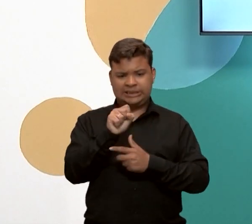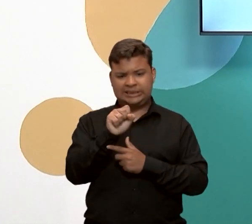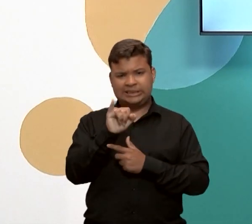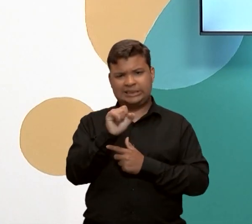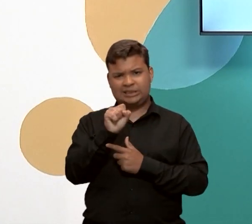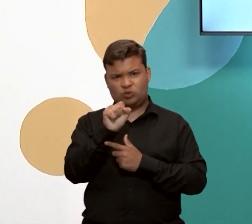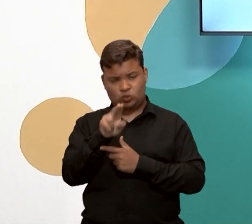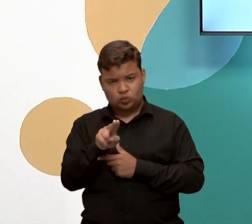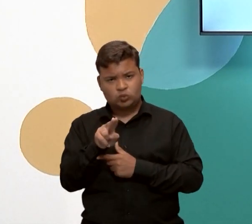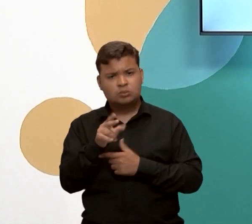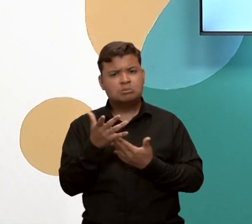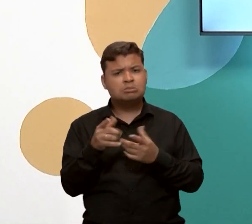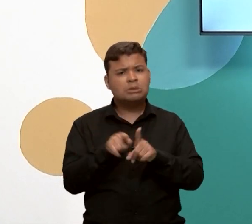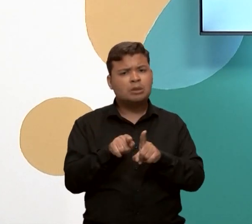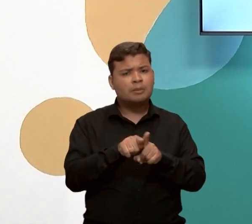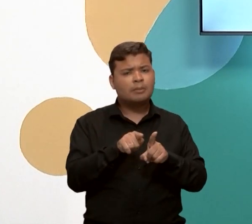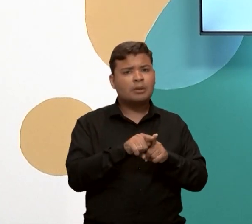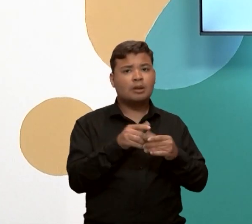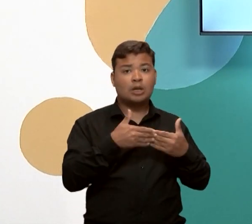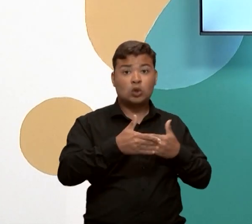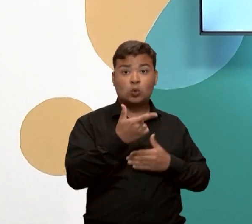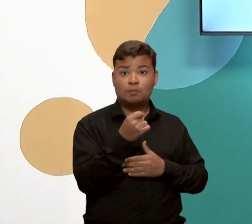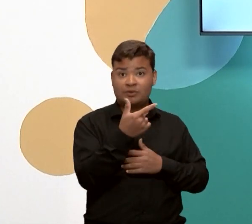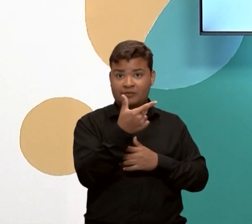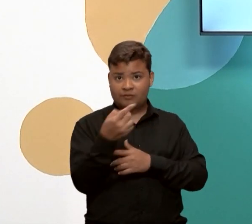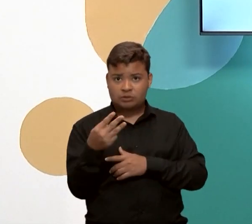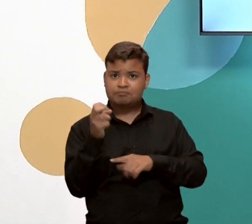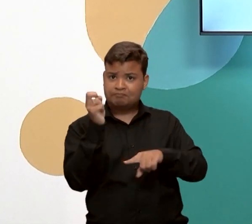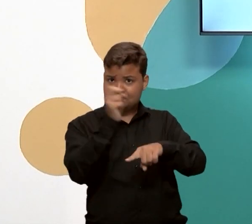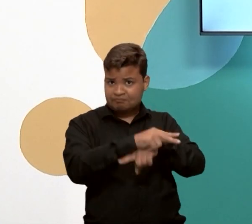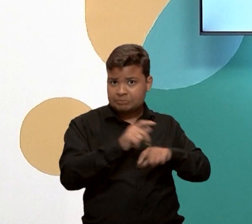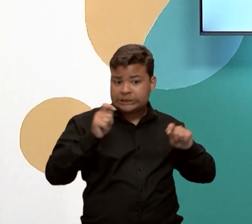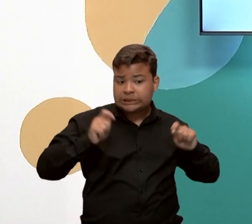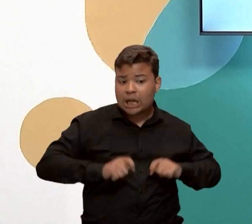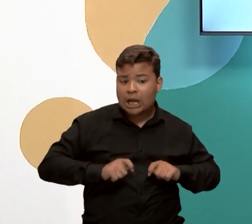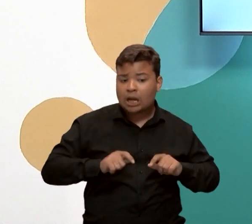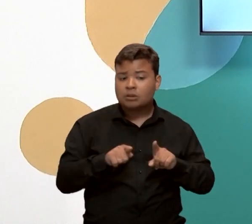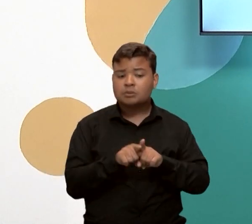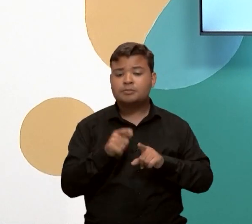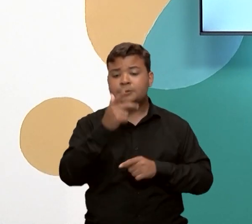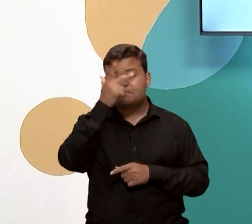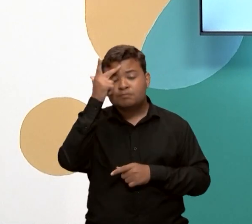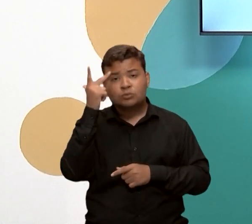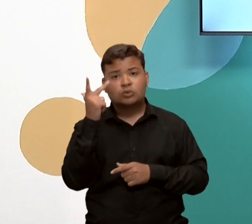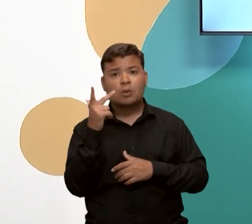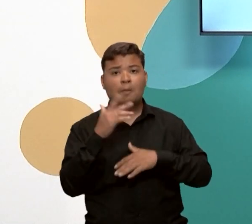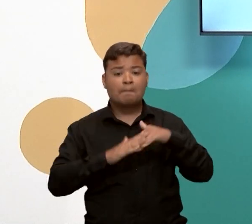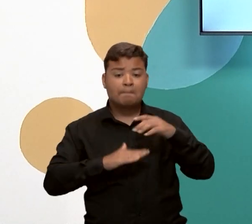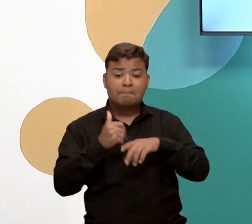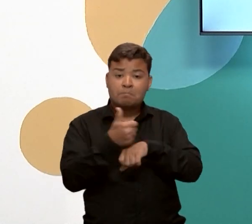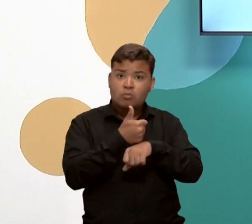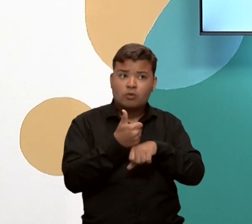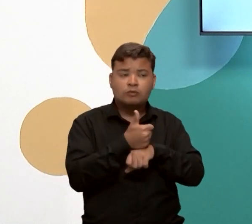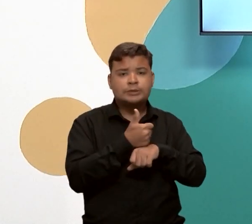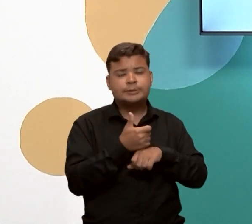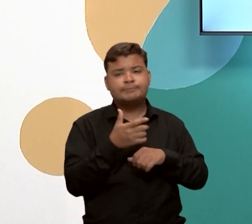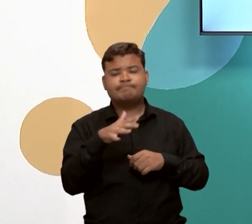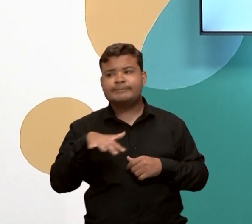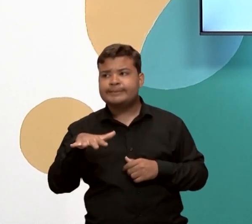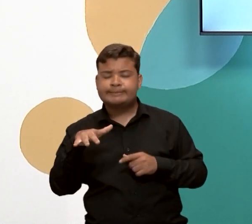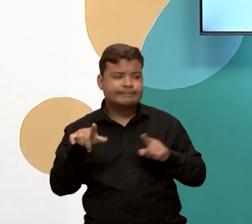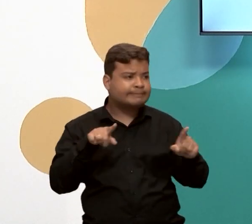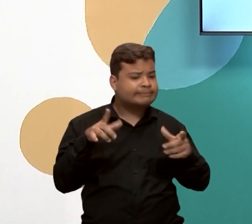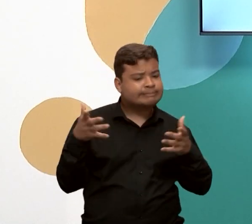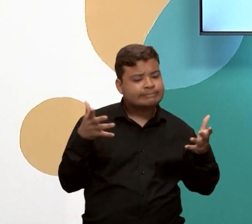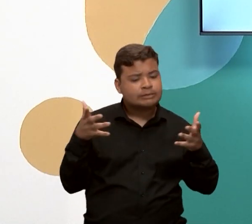de 2023, e quem estiver pensando em qual profissão seguir, uma definição rápida, assim, o que